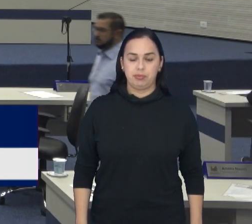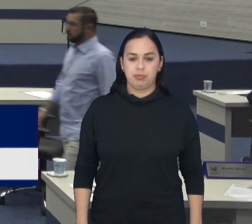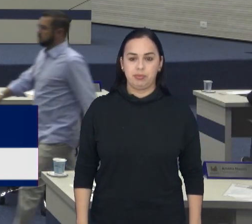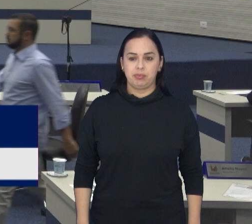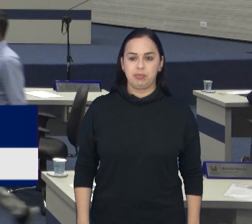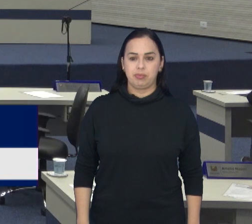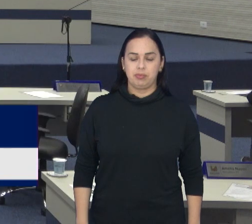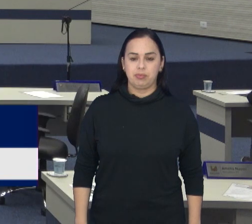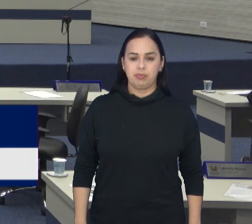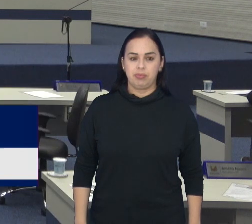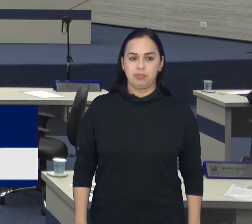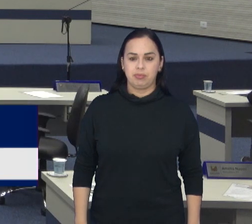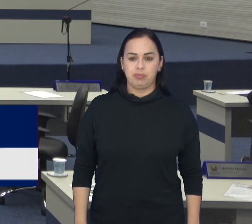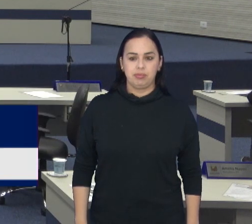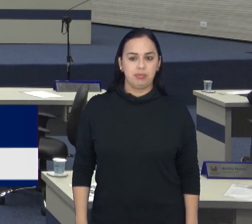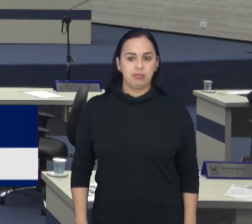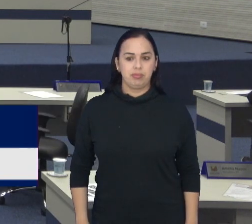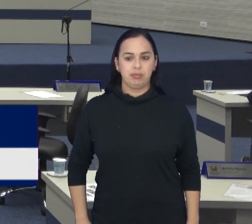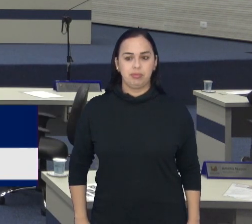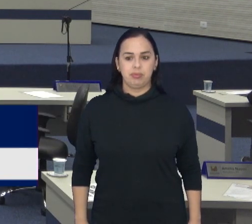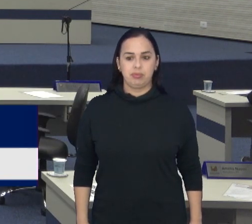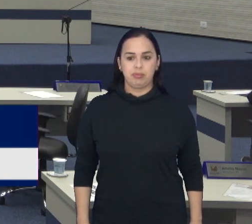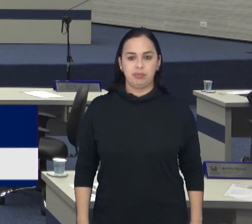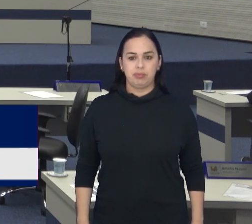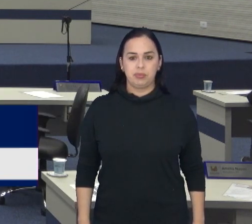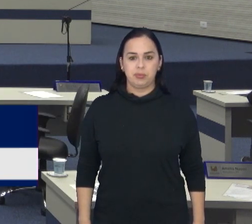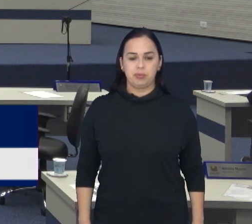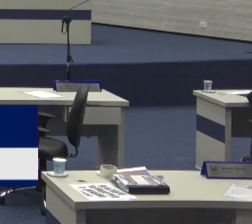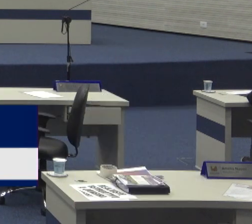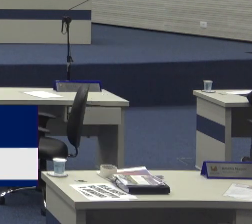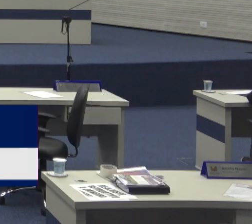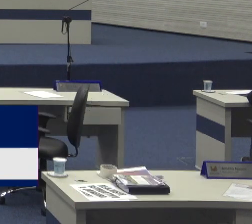Peraí, deixa eu avisar aqui. Meninos, vou pedir um minuto de silêncio, tá?